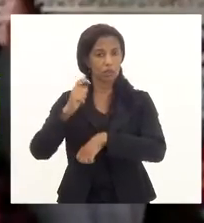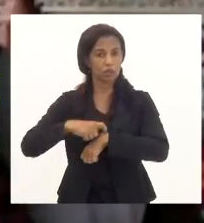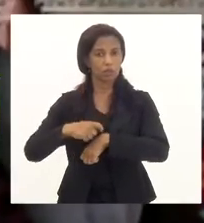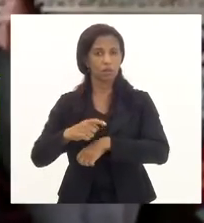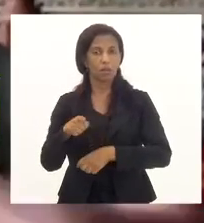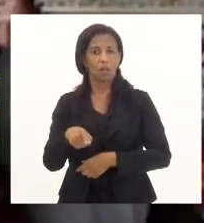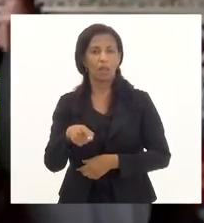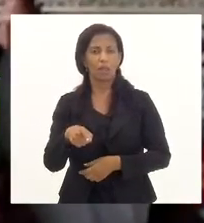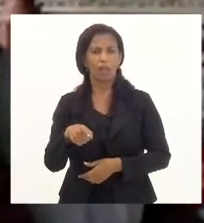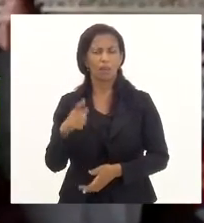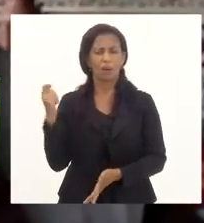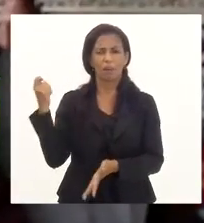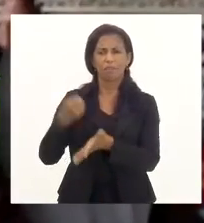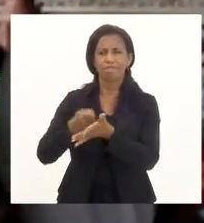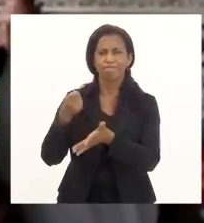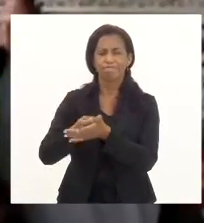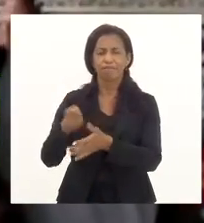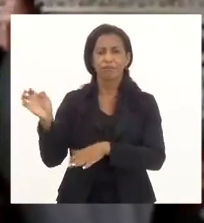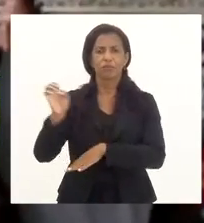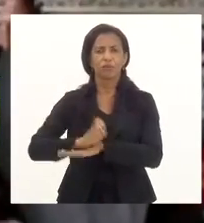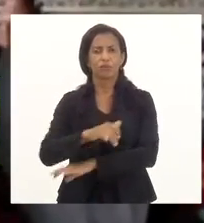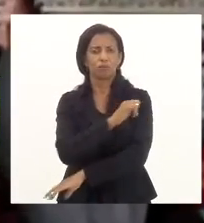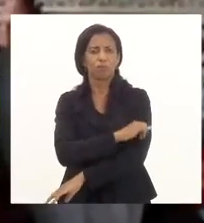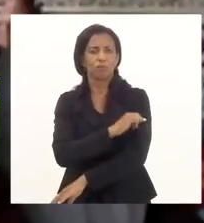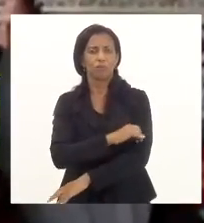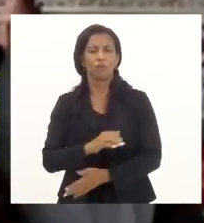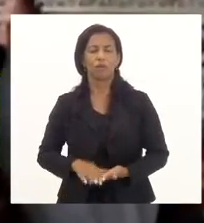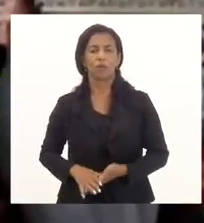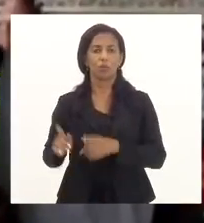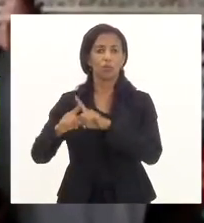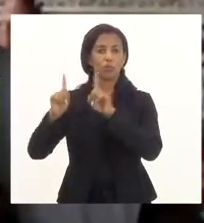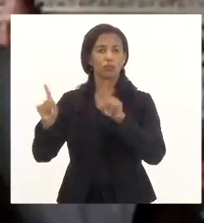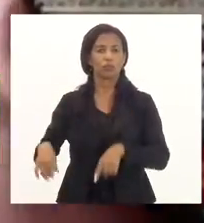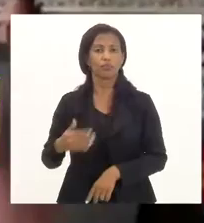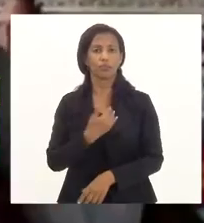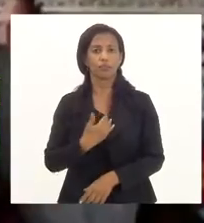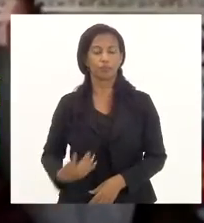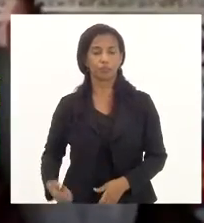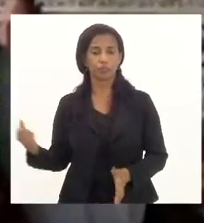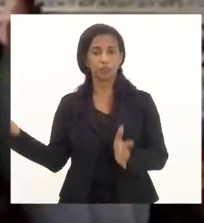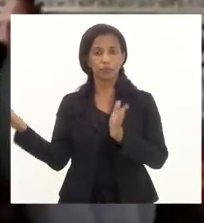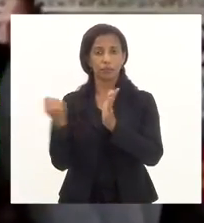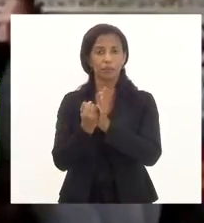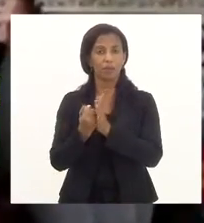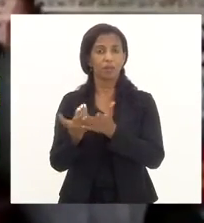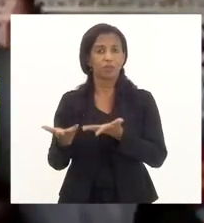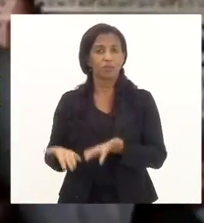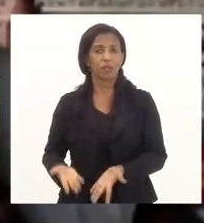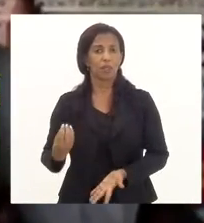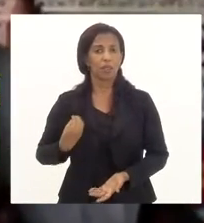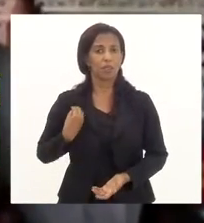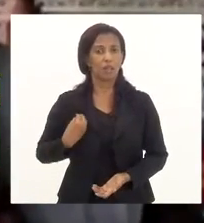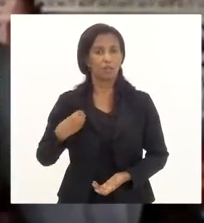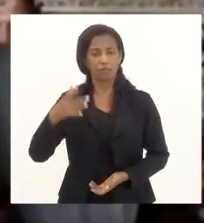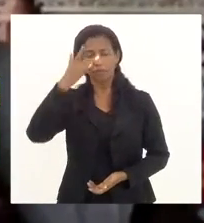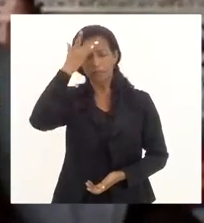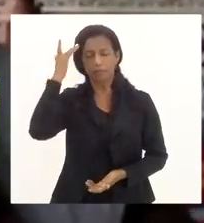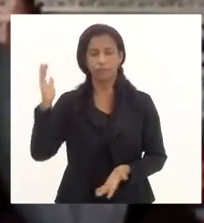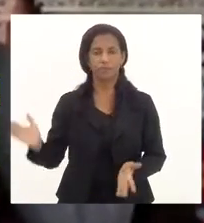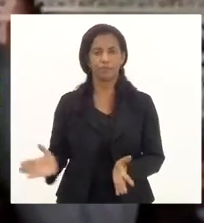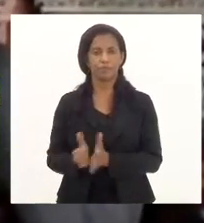momento é para penalizar o estado do Rio de Janeiro funcionalismo público e o impacto disso na vida dos é